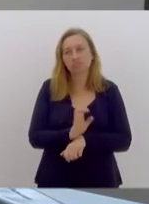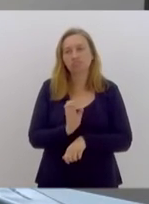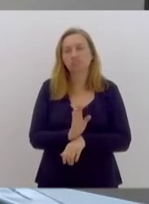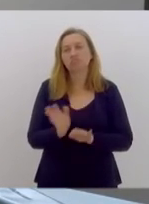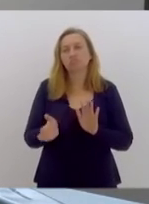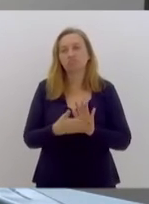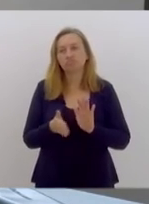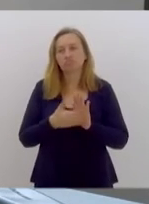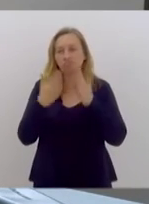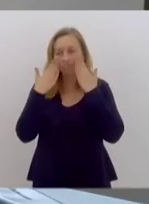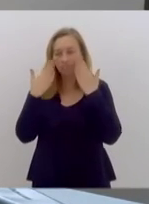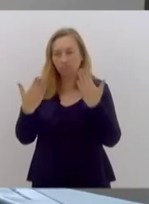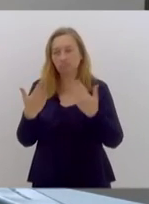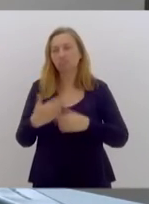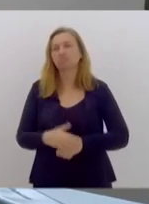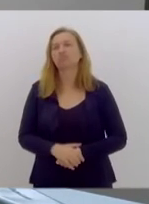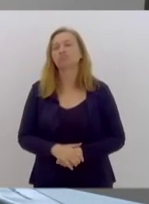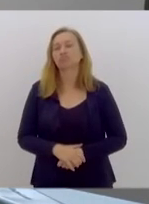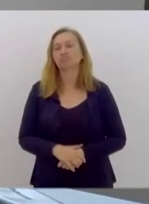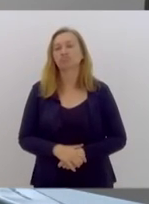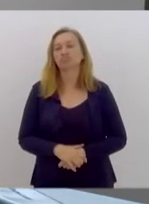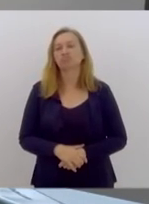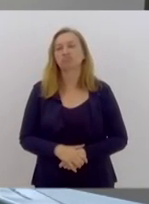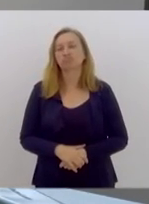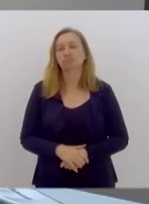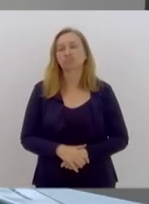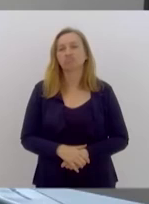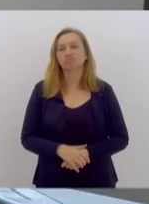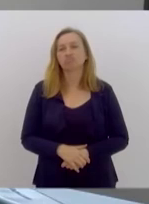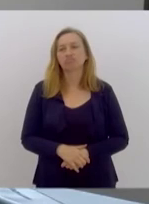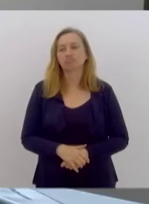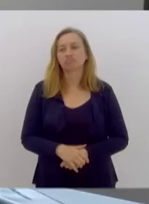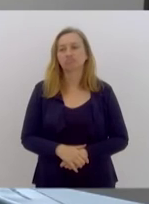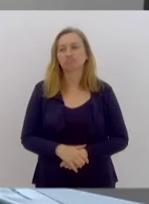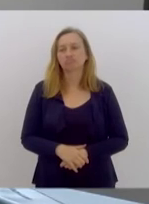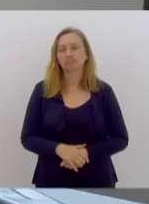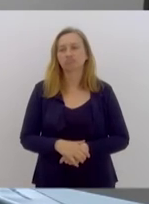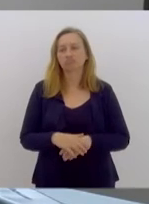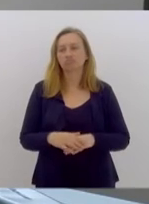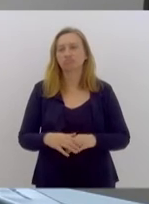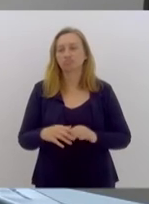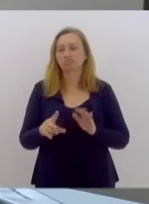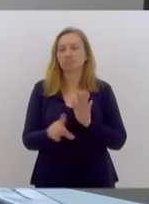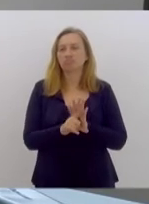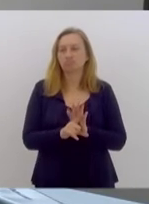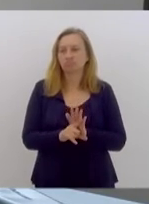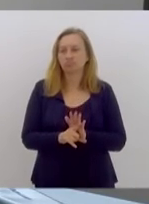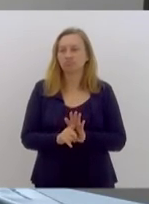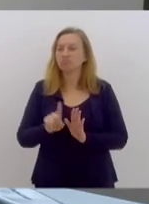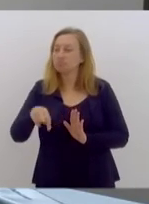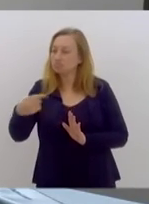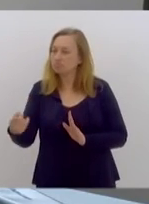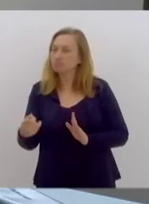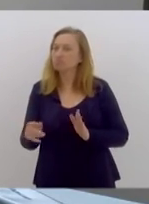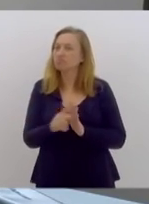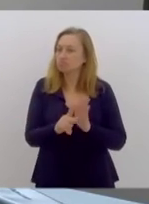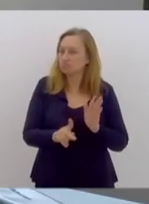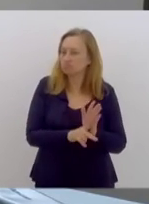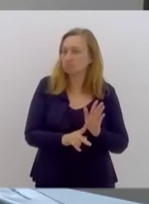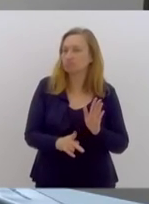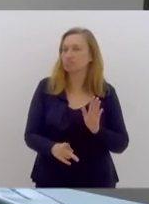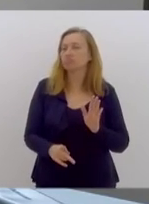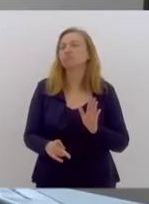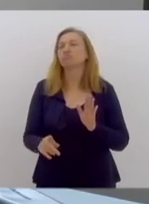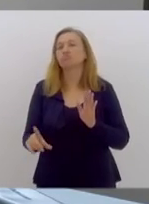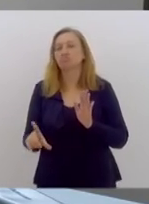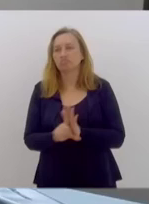de lei nesta legislatura esse projeto de lei foi vetado porque ele tinha caráter determinativo nós fizemos um outro projeto de lei o cara